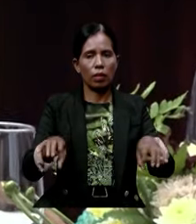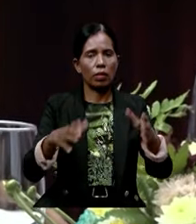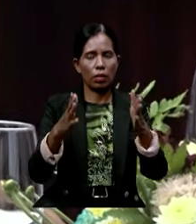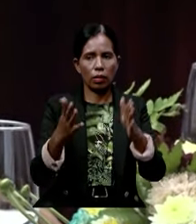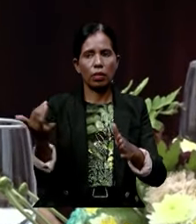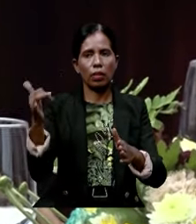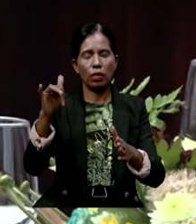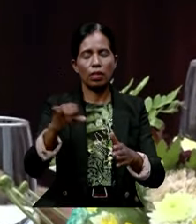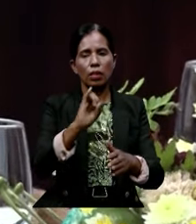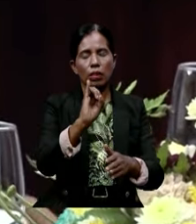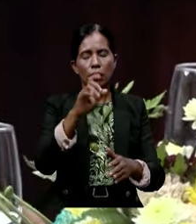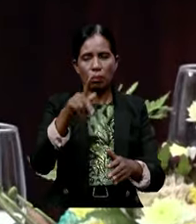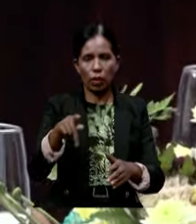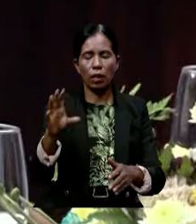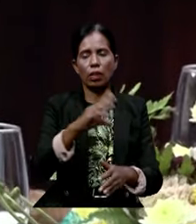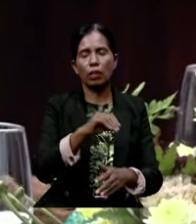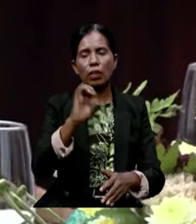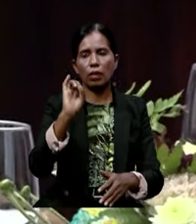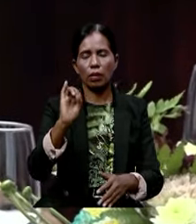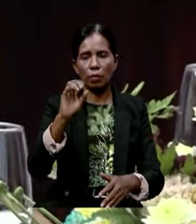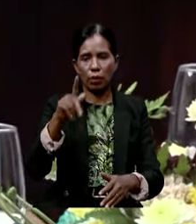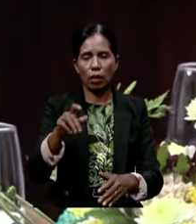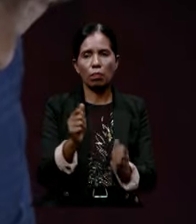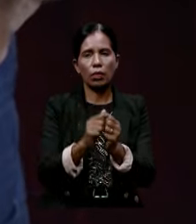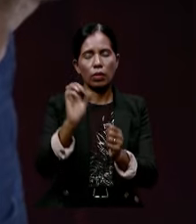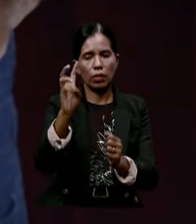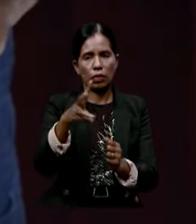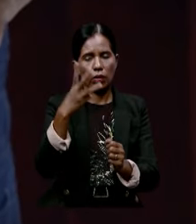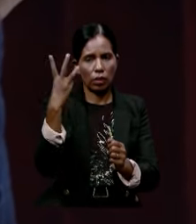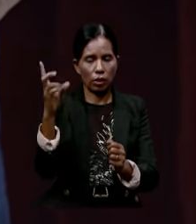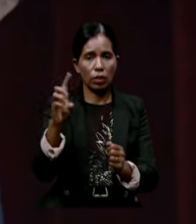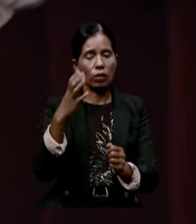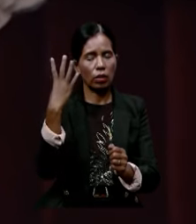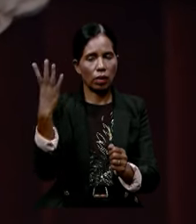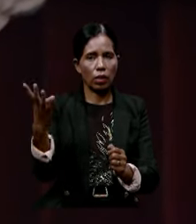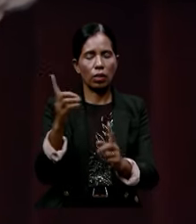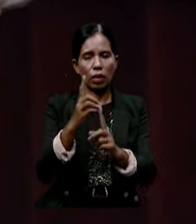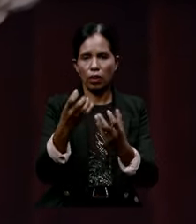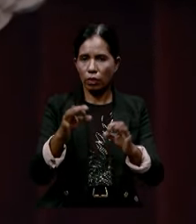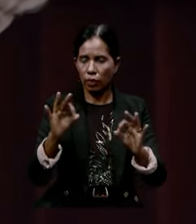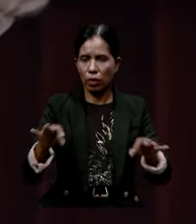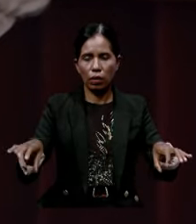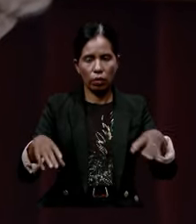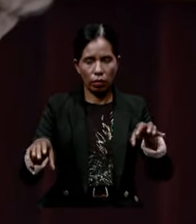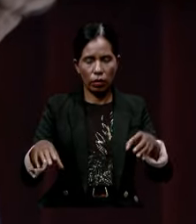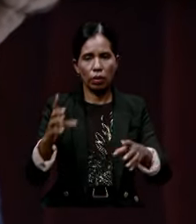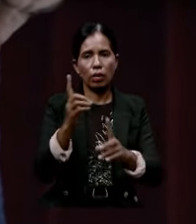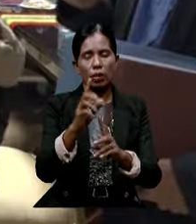Sira IAIP no EP Sanulo Resinhat, nebe contrato termina e a Loran Tolo Nulo Resinida, fula